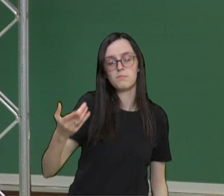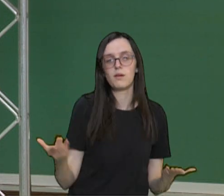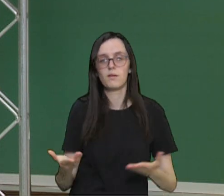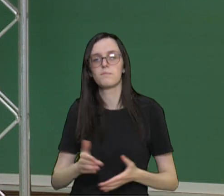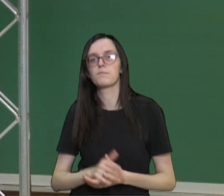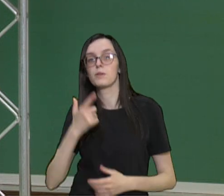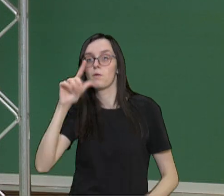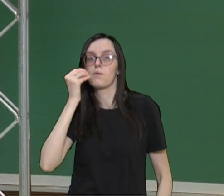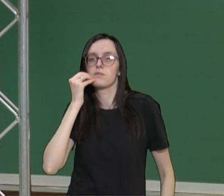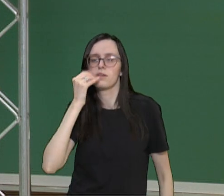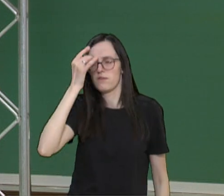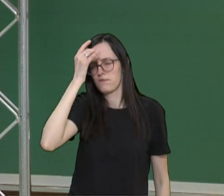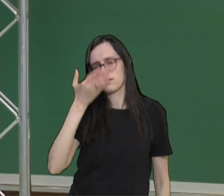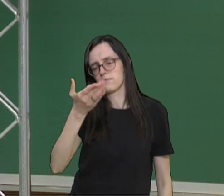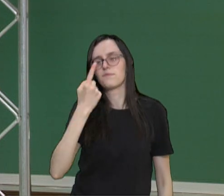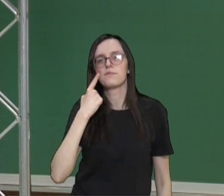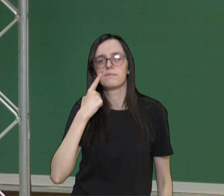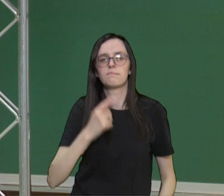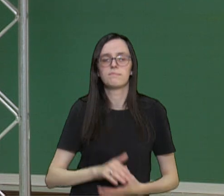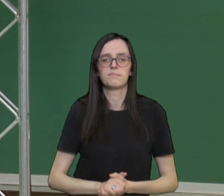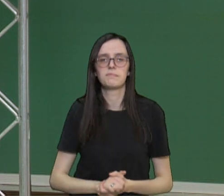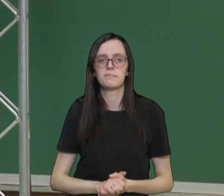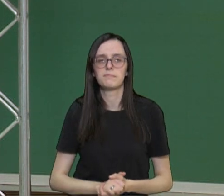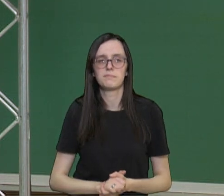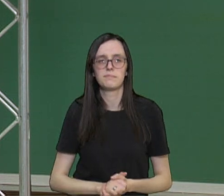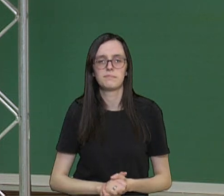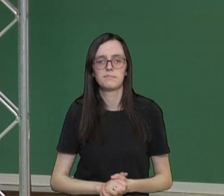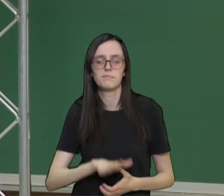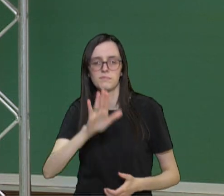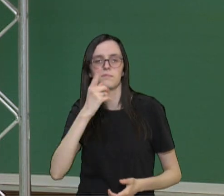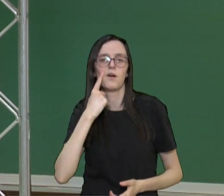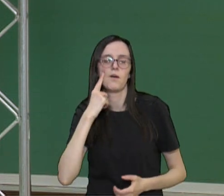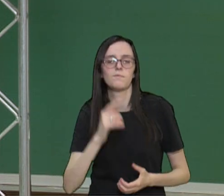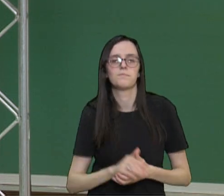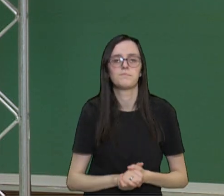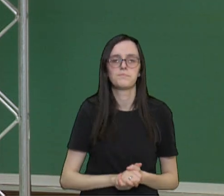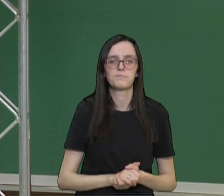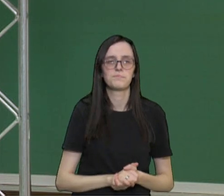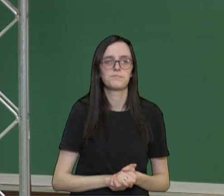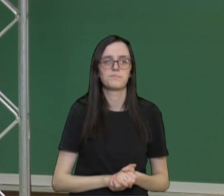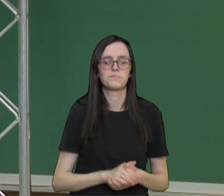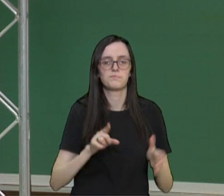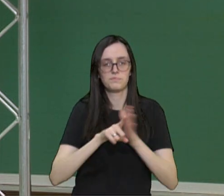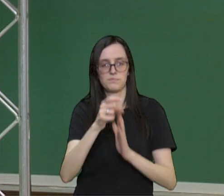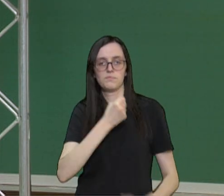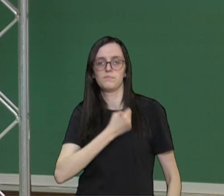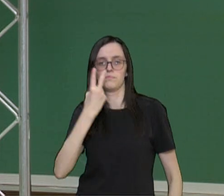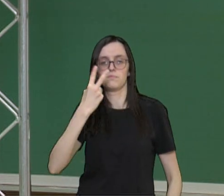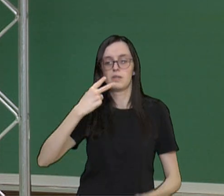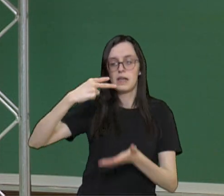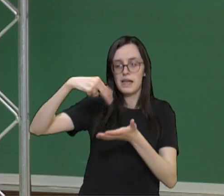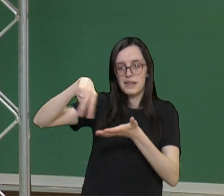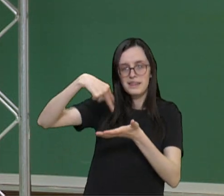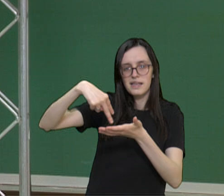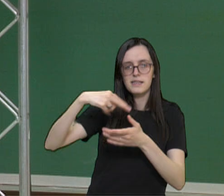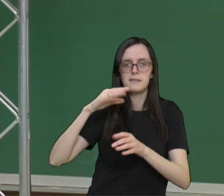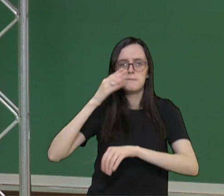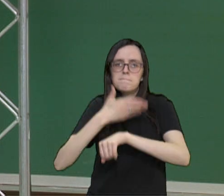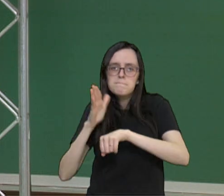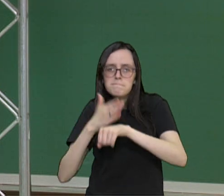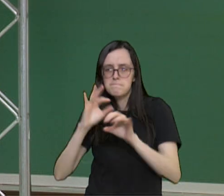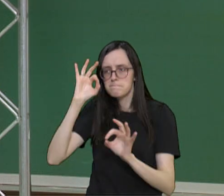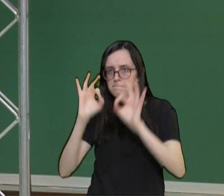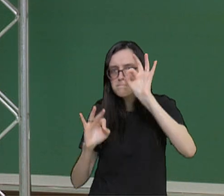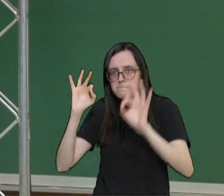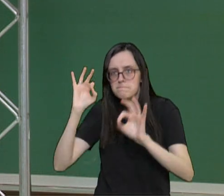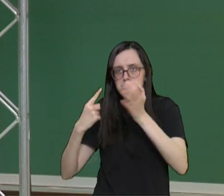outro testezinho? Fácil também. Vamos lá, hein? A coreografia pertence aos elementos da dança. Ótimo, então acabei de